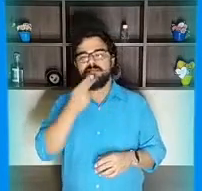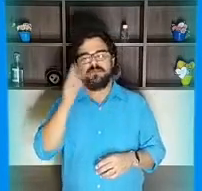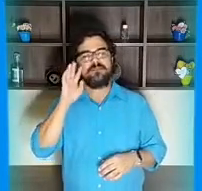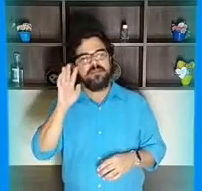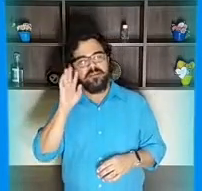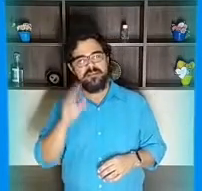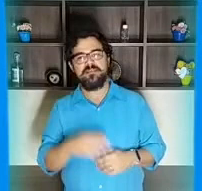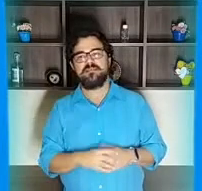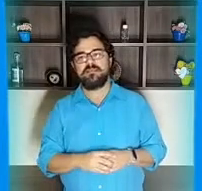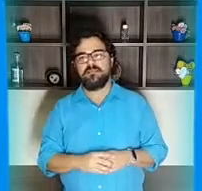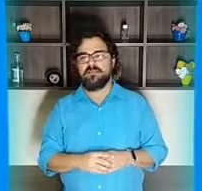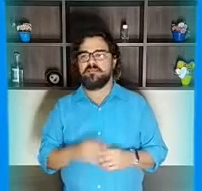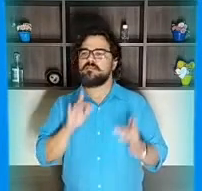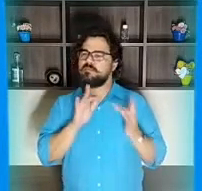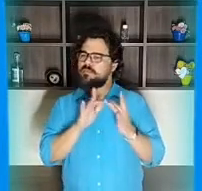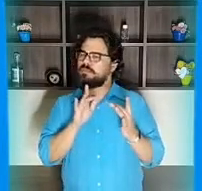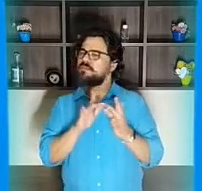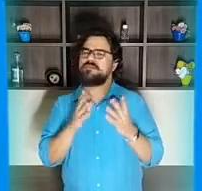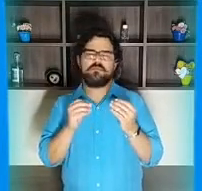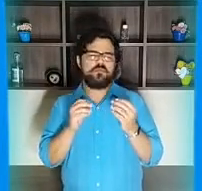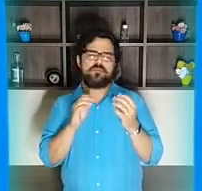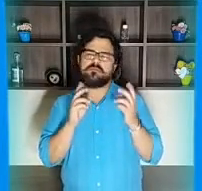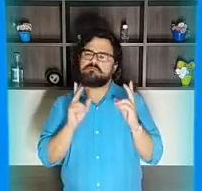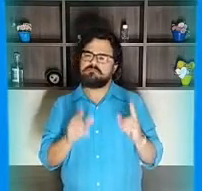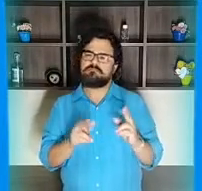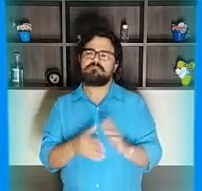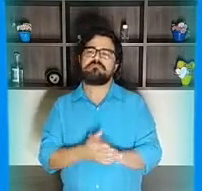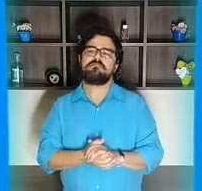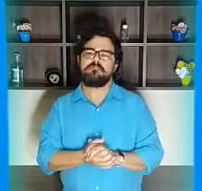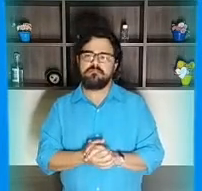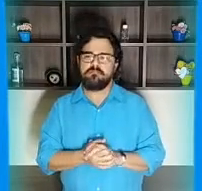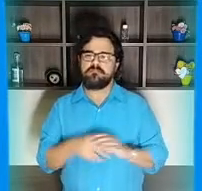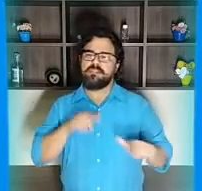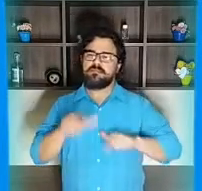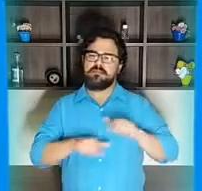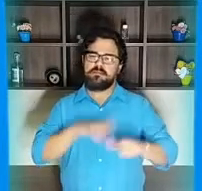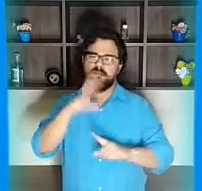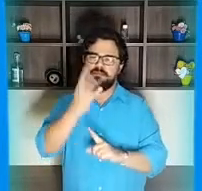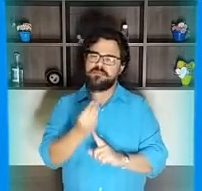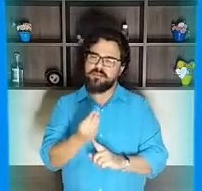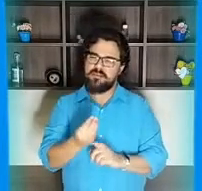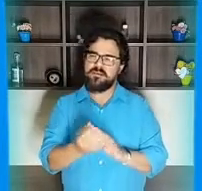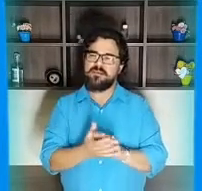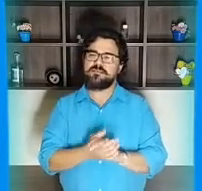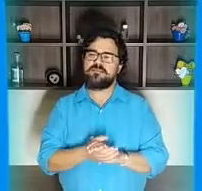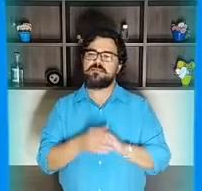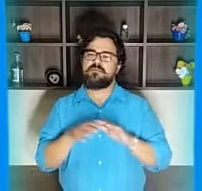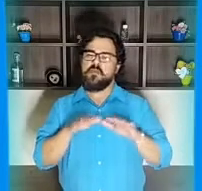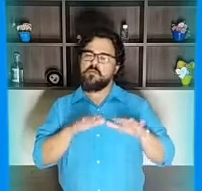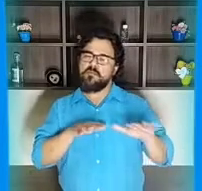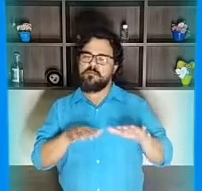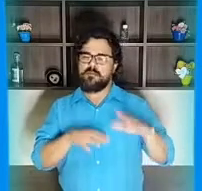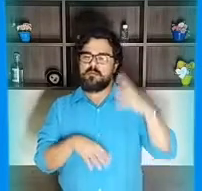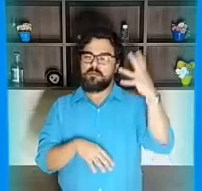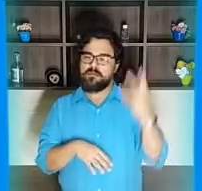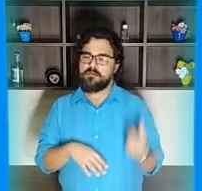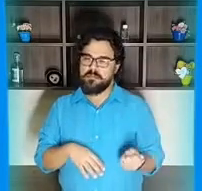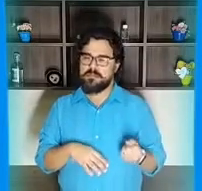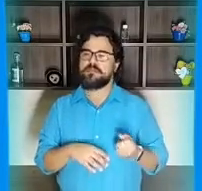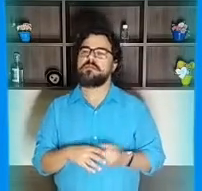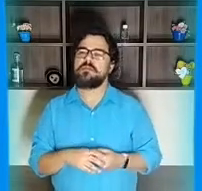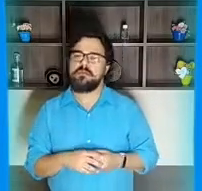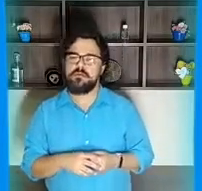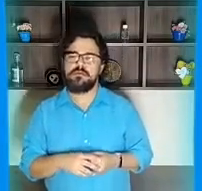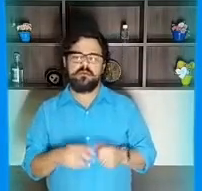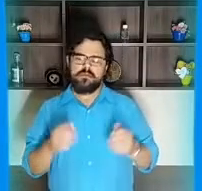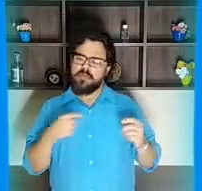eu me identifico muito e vejo tanto que esses trabalhos todos de arte no âmbito do movimento espírita, eles têm uma origem comum. Nosso